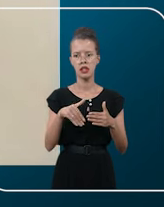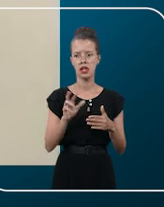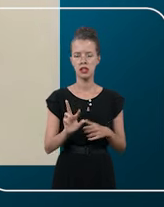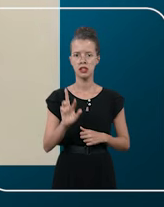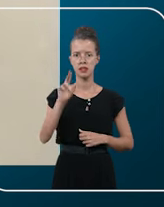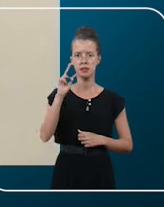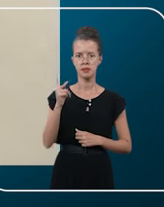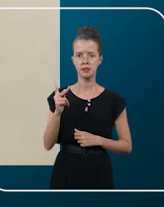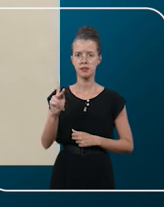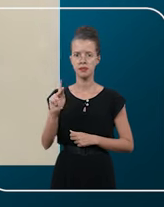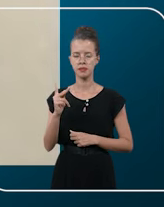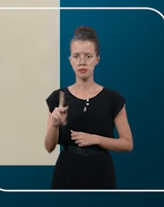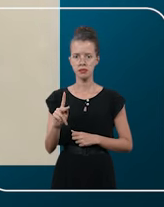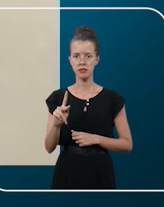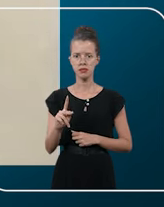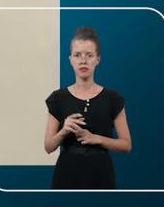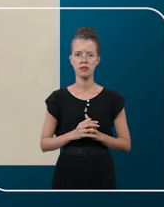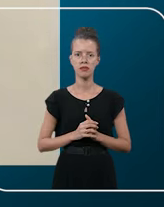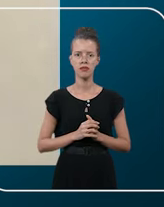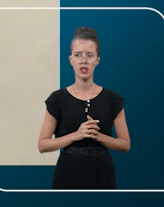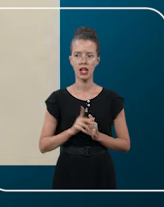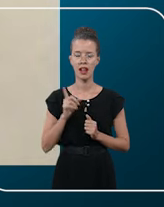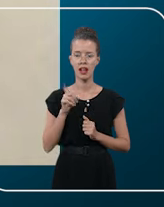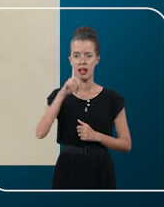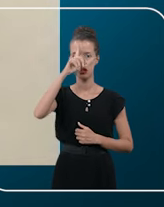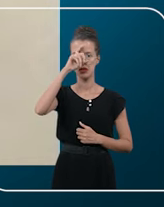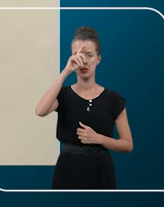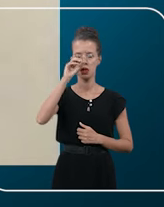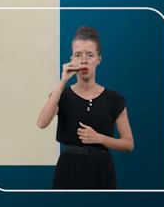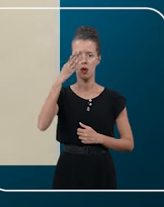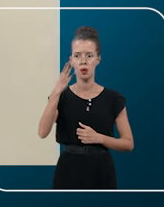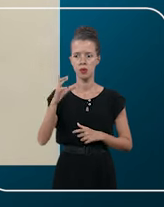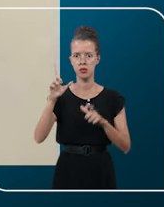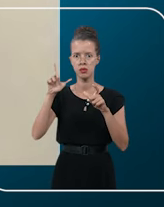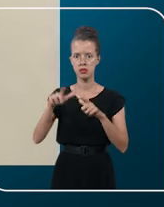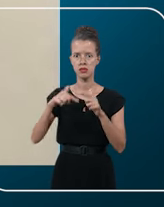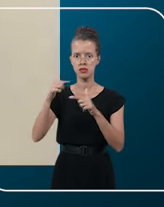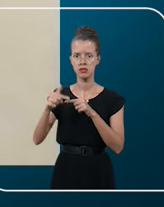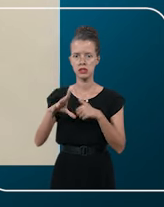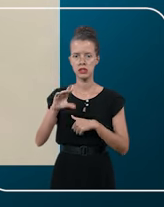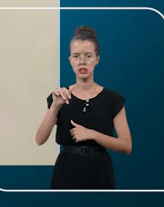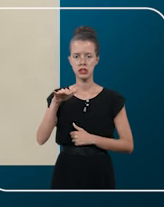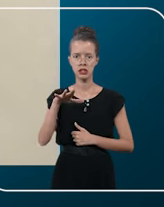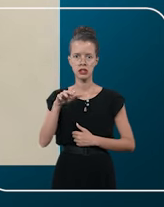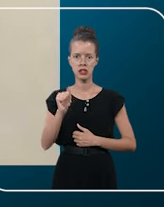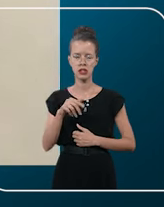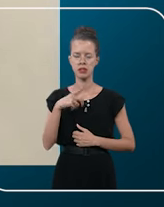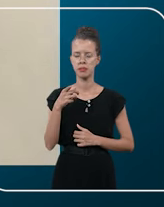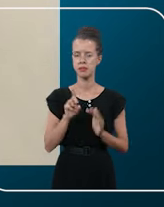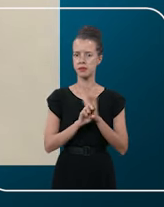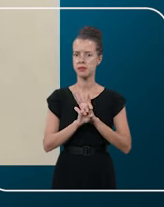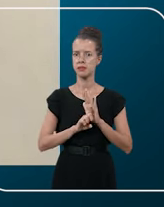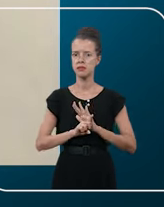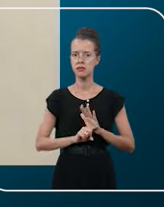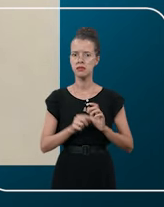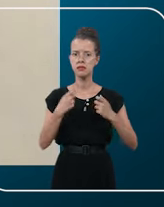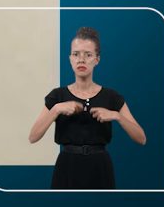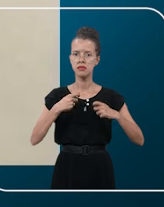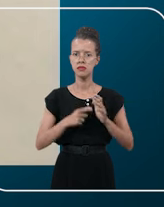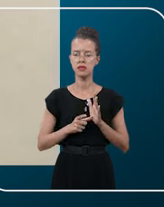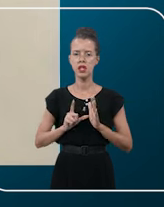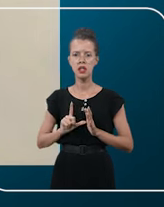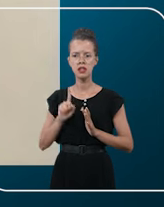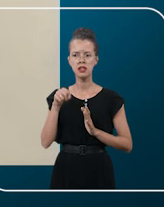civil ao hospital ou à clínica médica. E a investigação que precisa ser feita previamente é saber ali sobre a